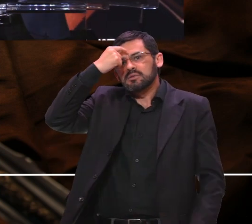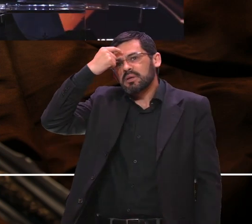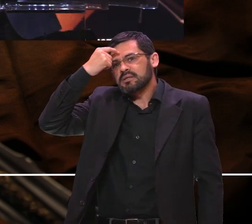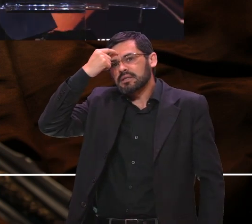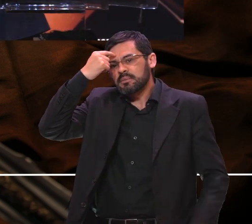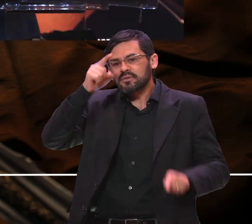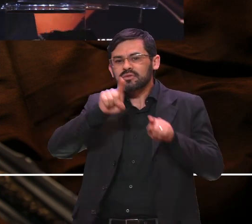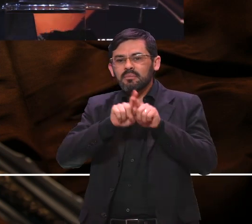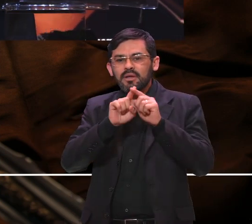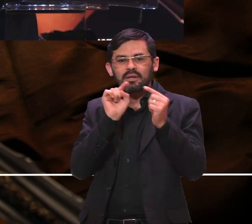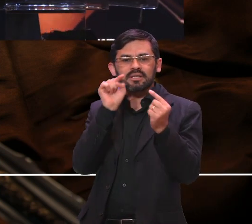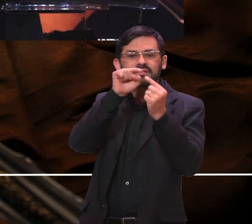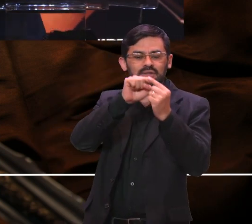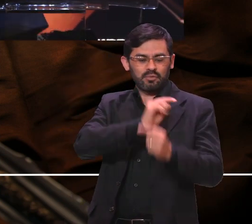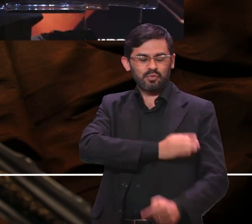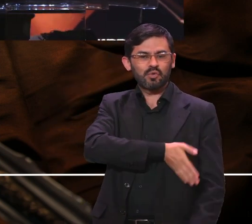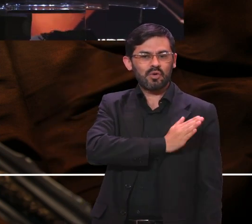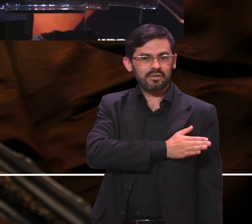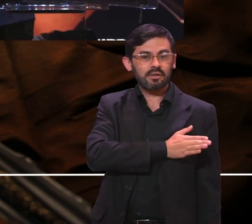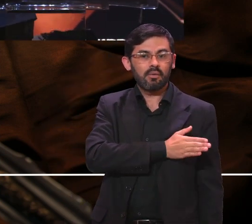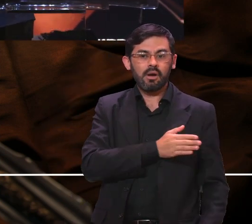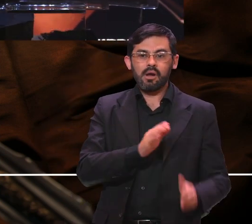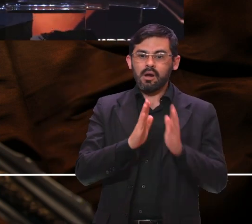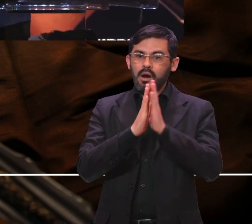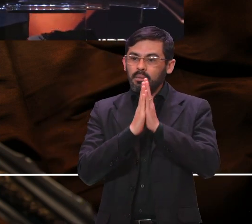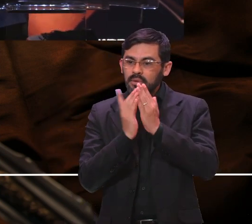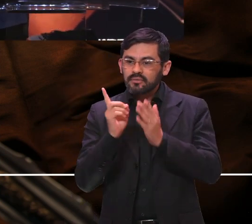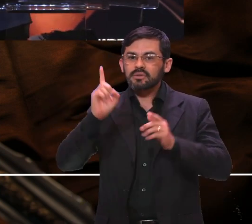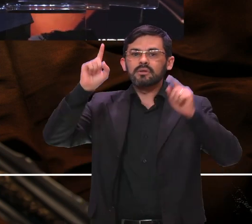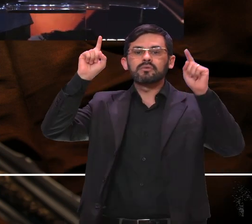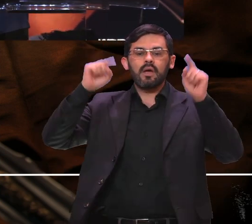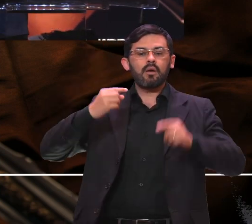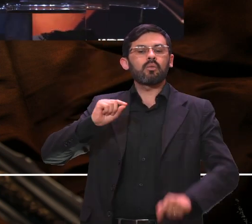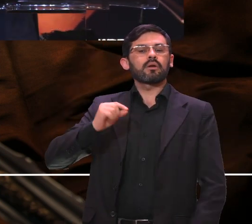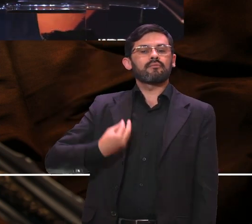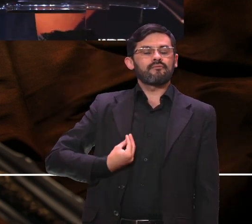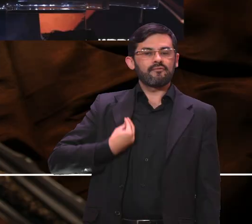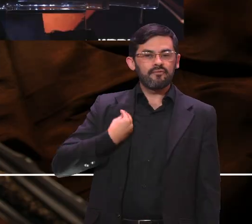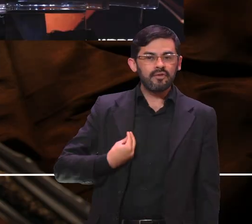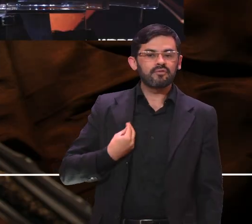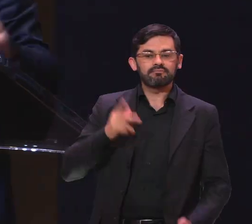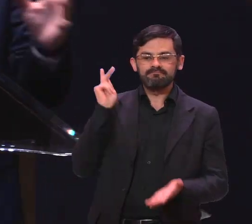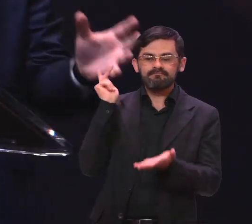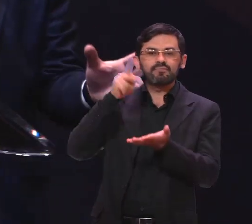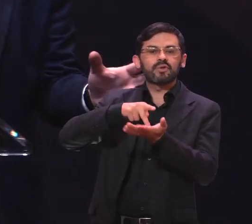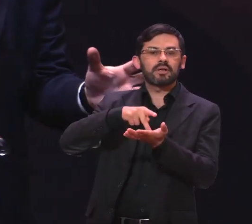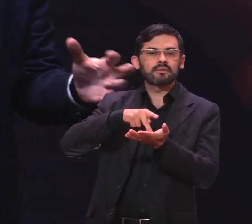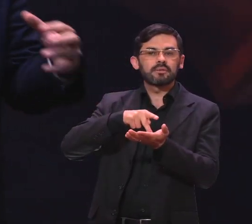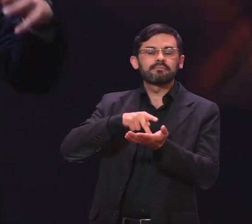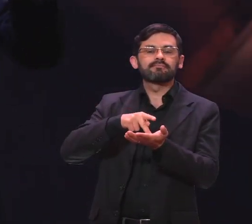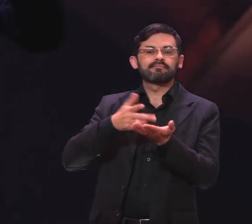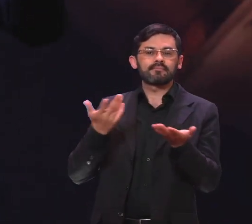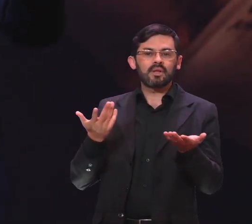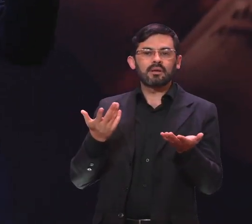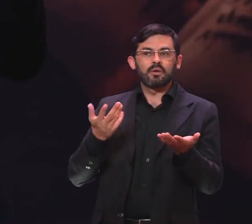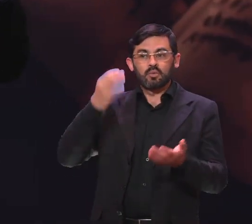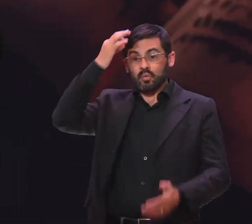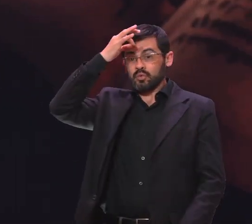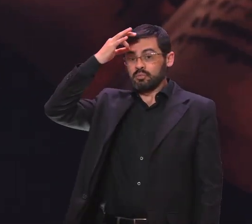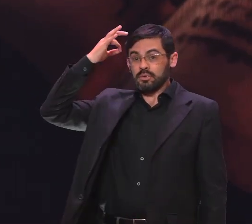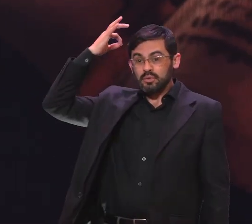pensamentos e as intenções do coração. A palavra de Deus é viva. É por esse motivo que o